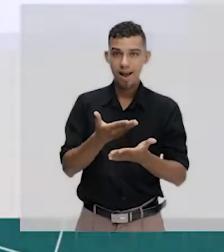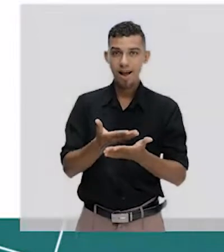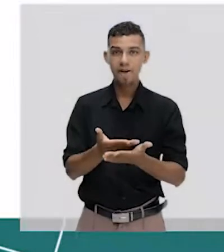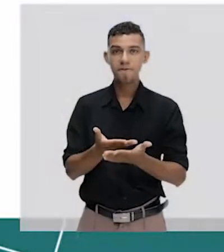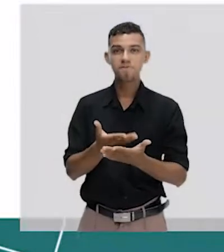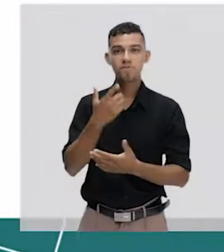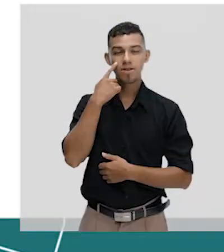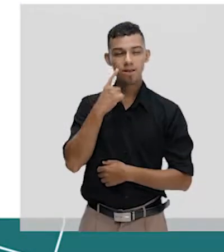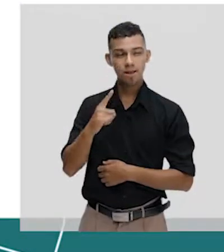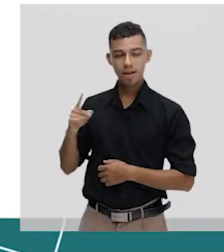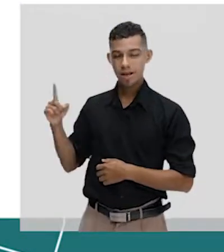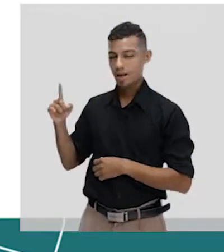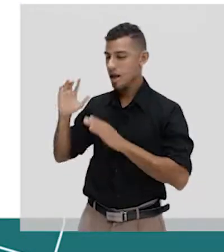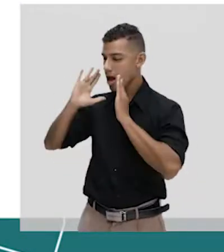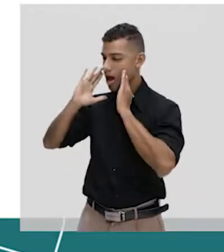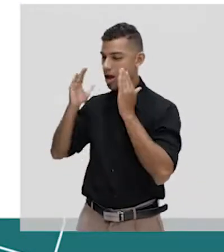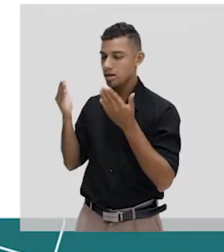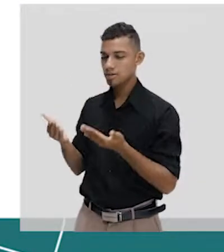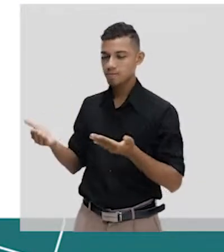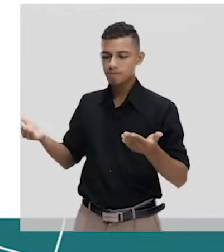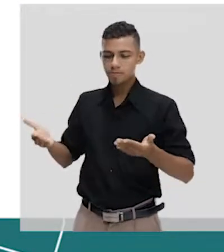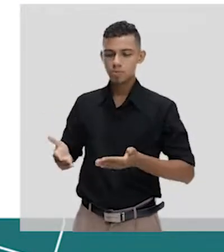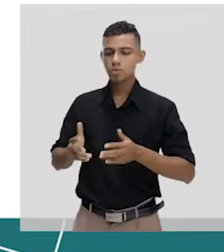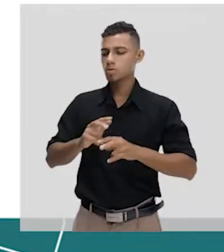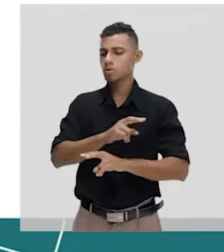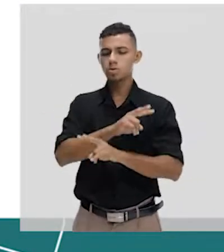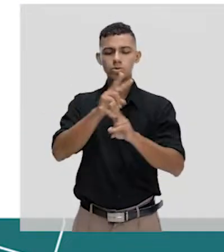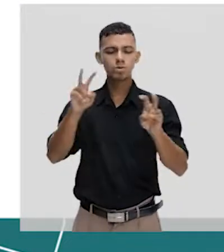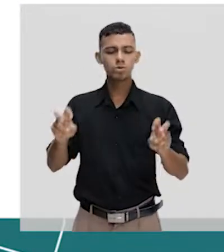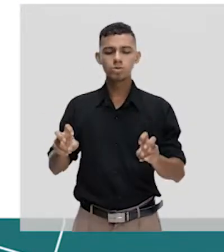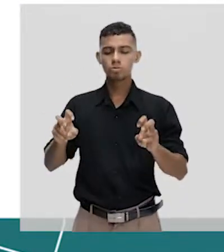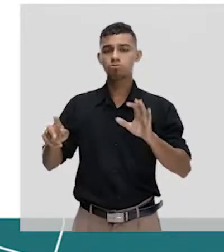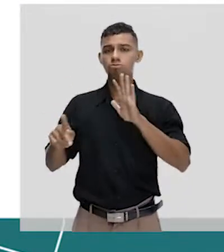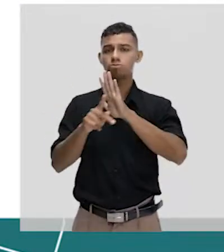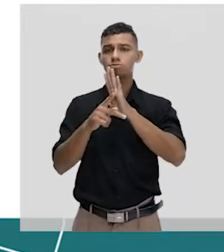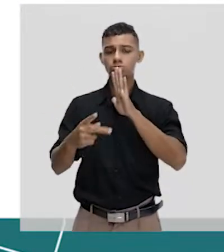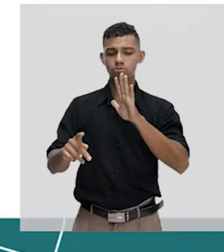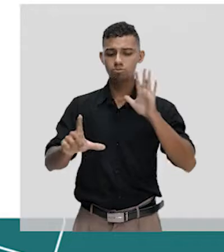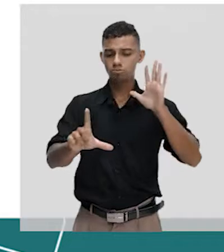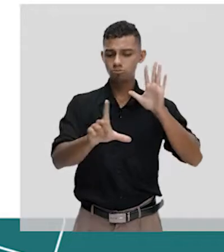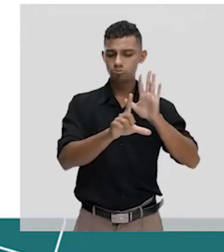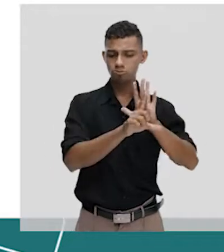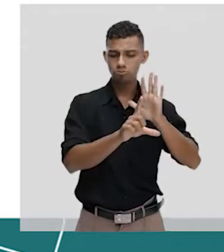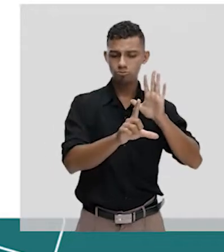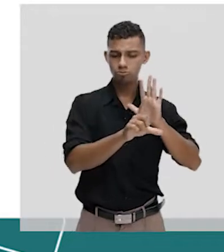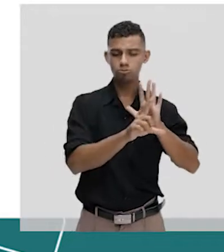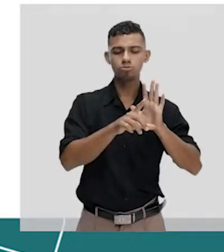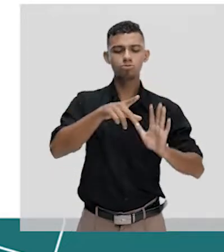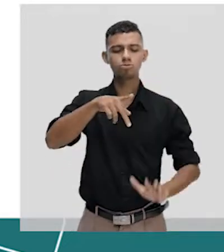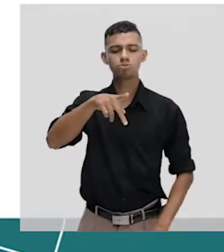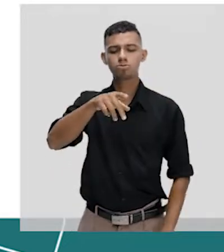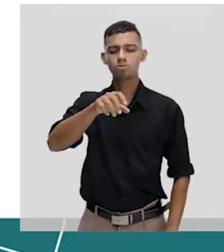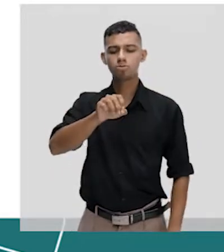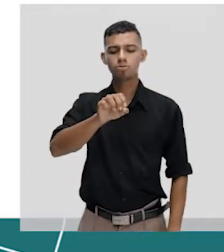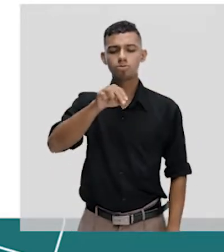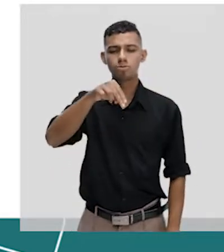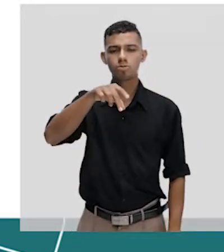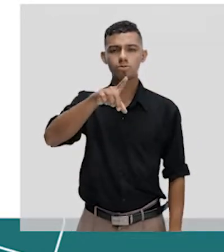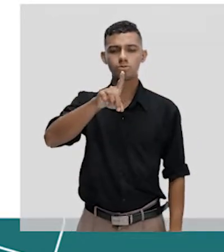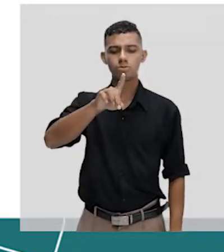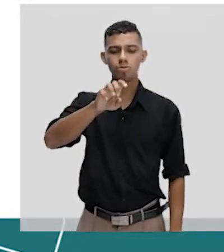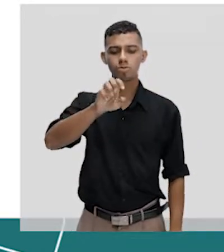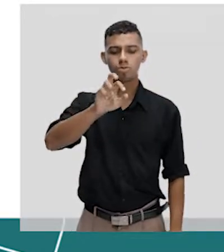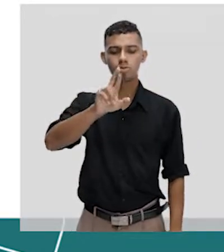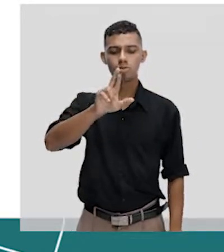vamos estar abordando um tópico denominado de leis ponderais, que